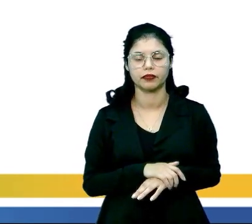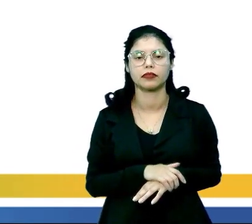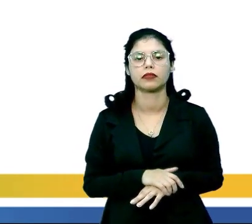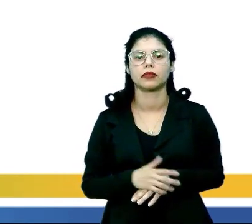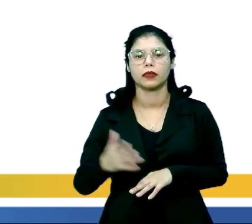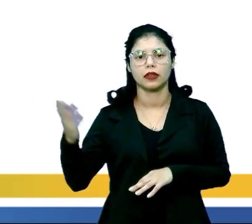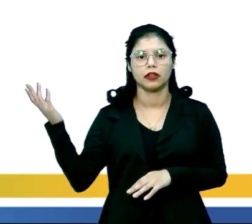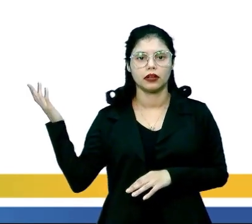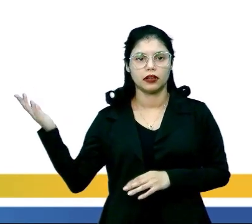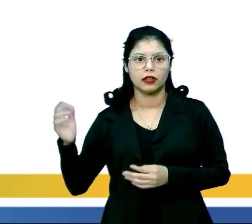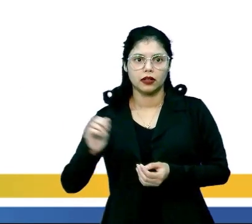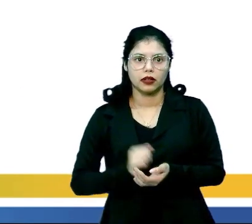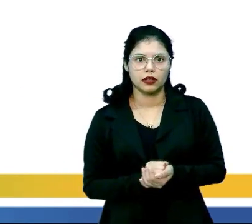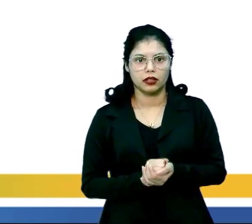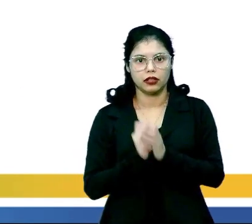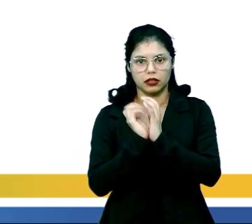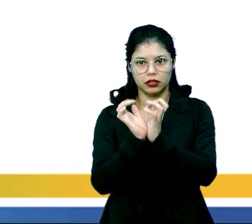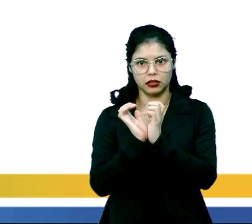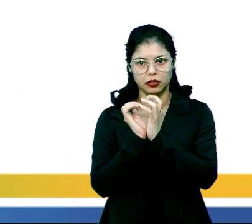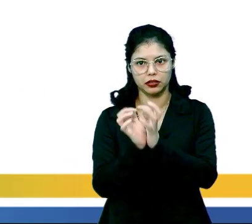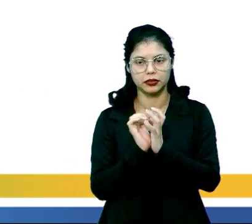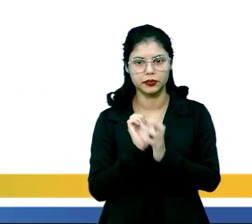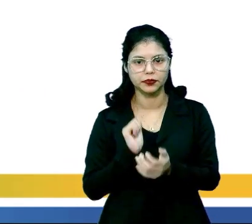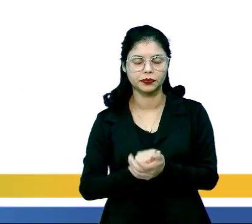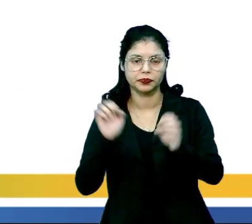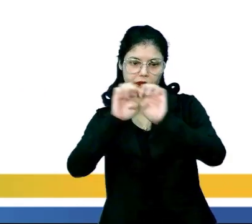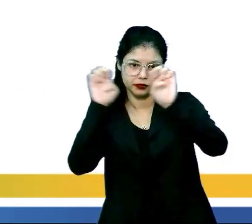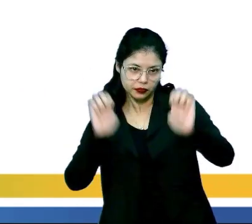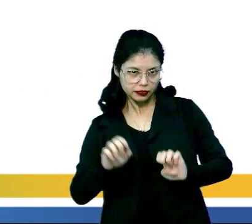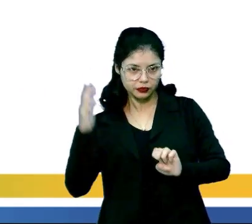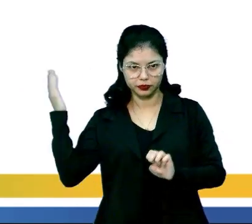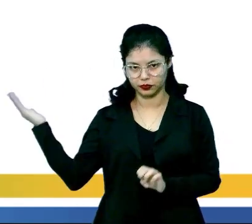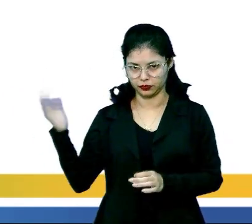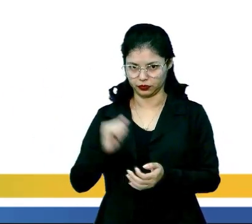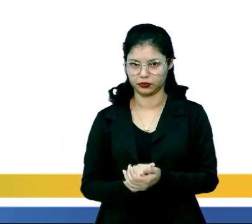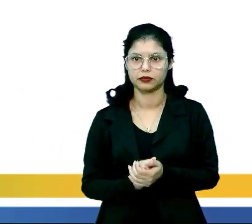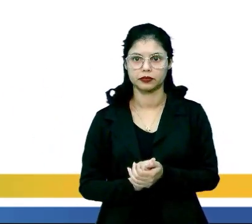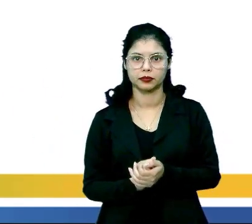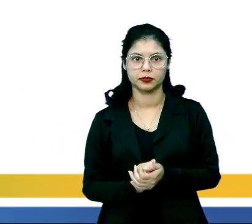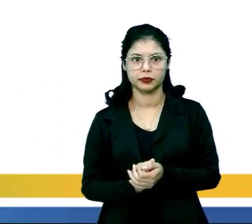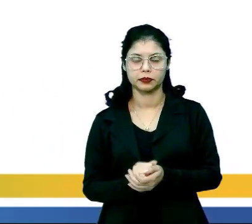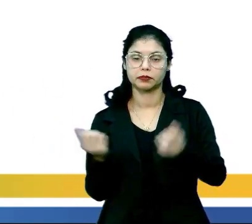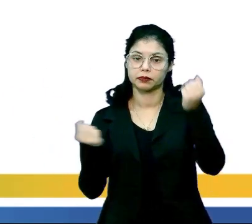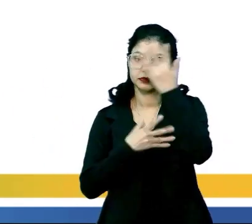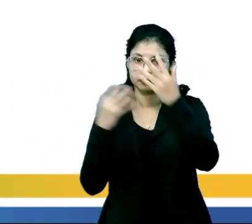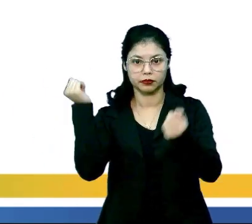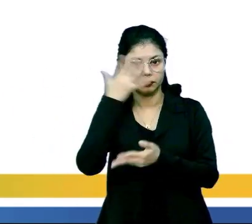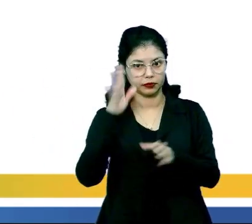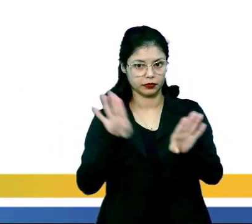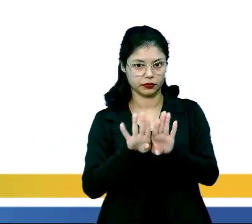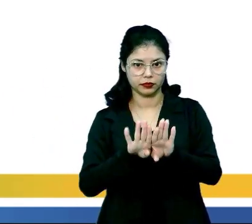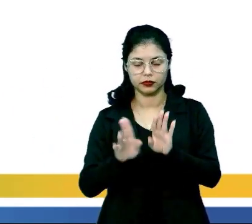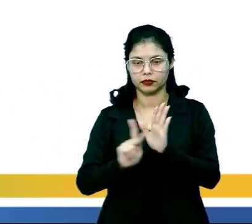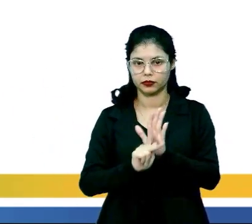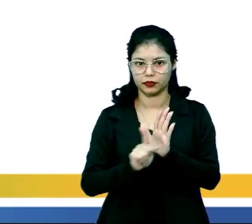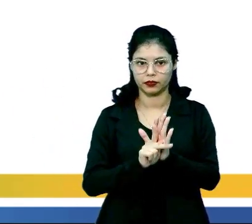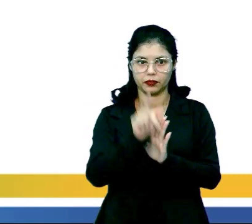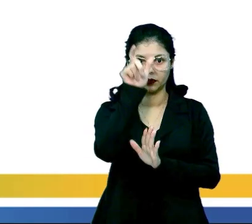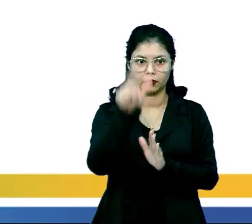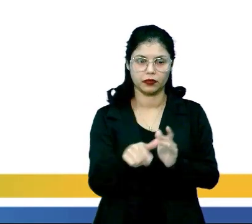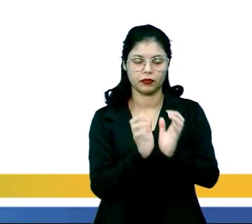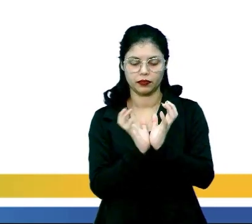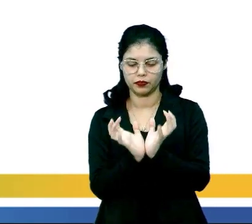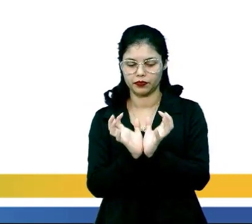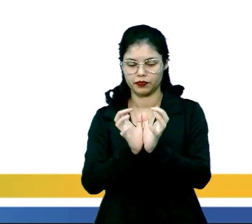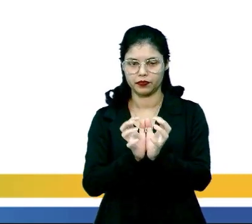olha aqui o nosso encéfalo, pessoal, essas estruturas aí, ó. Uma massa nervosa situada na caixa craniana